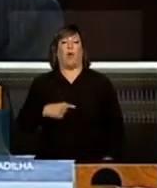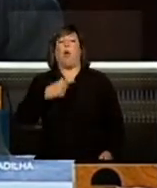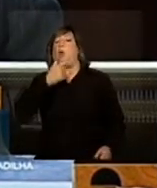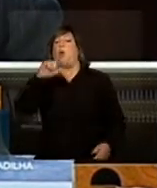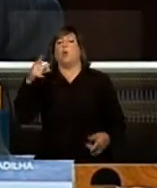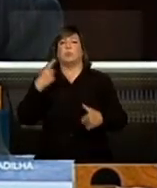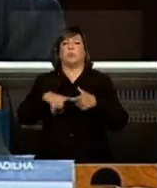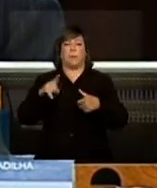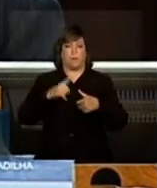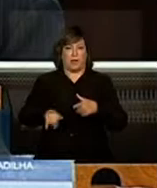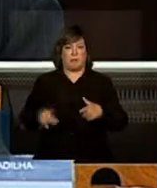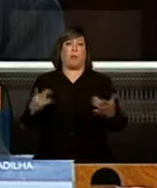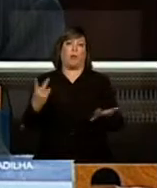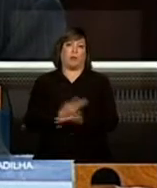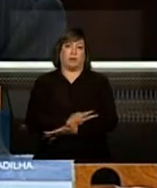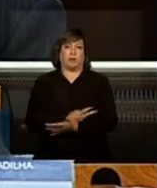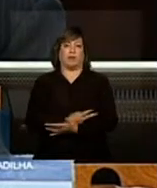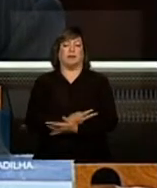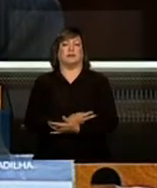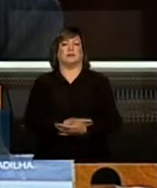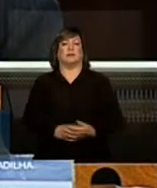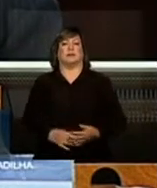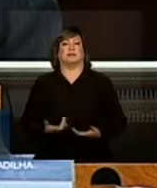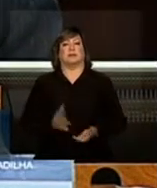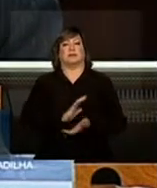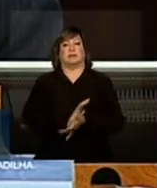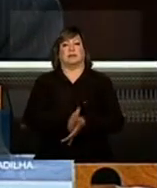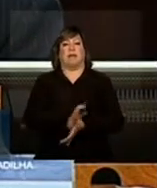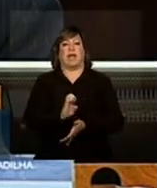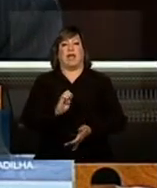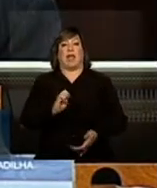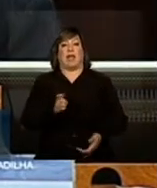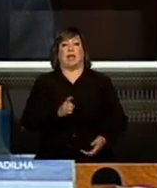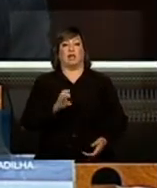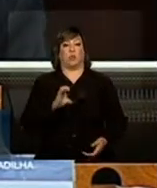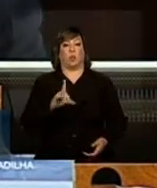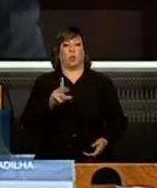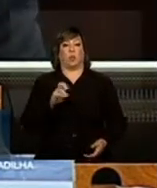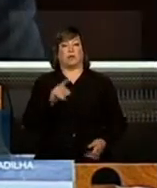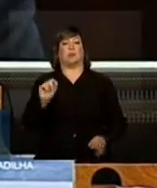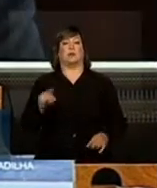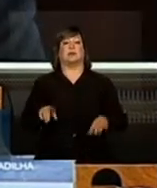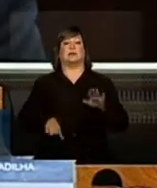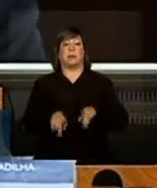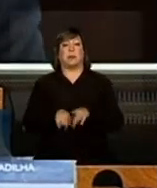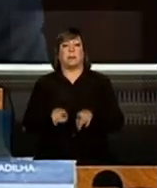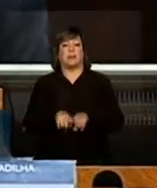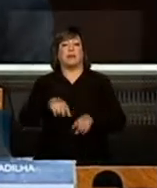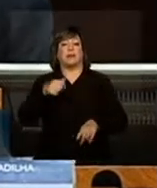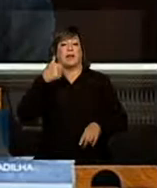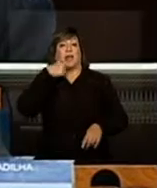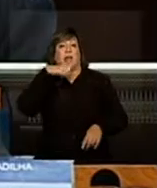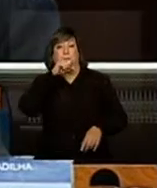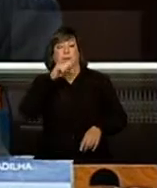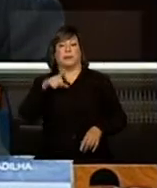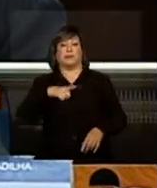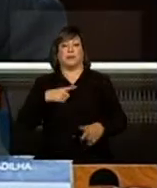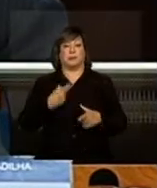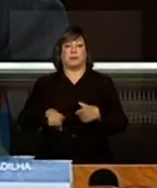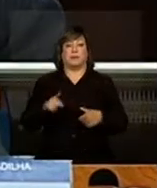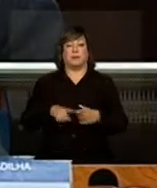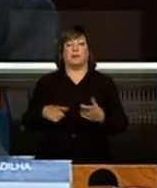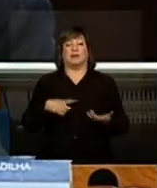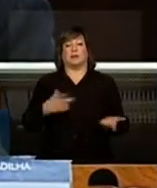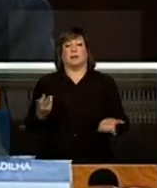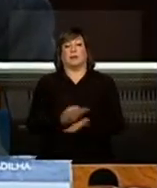outras vulnerabilidades sociais, né, como a exclusão, como a dependência química em algumas situações, como a gravidez na